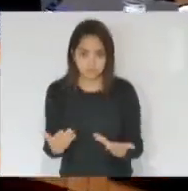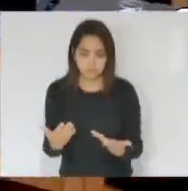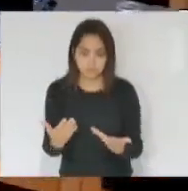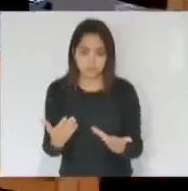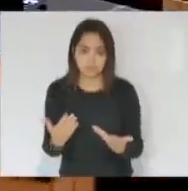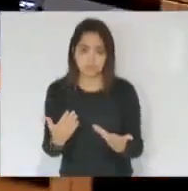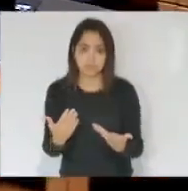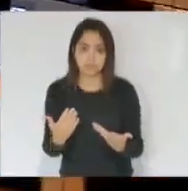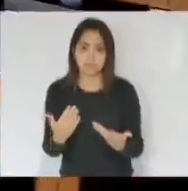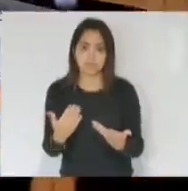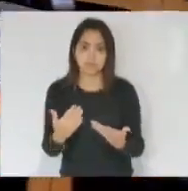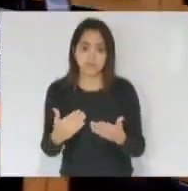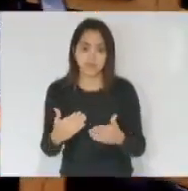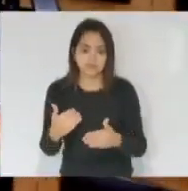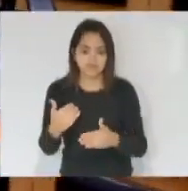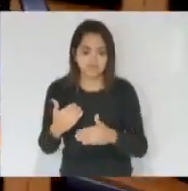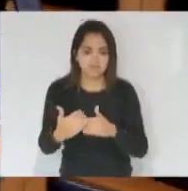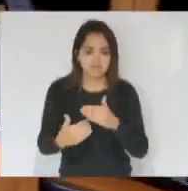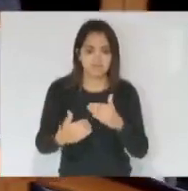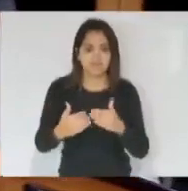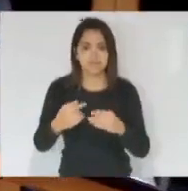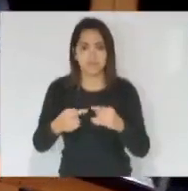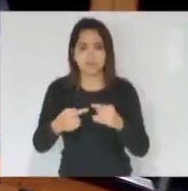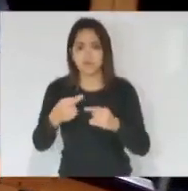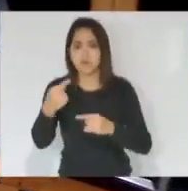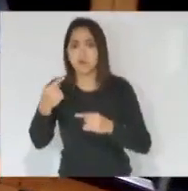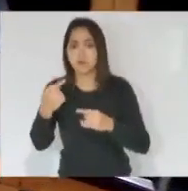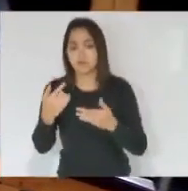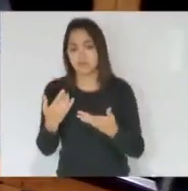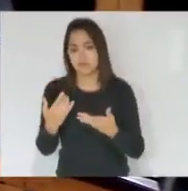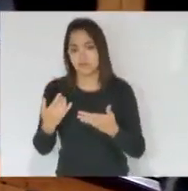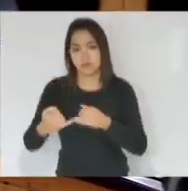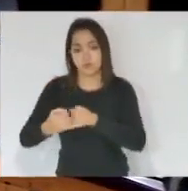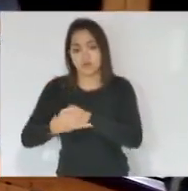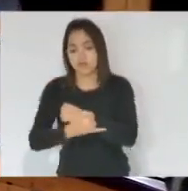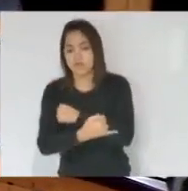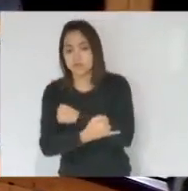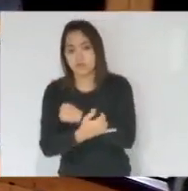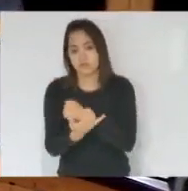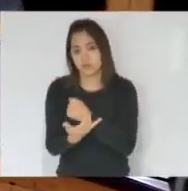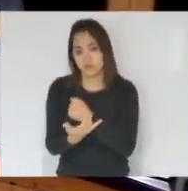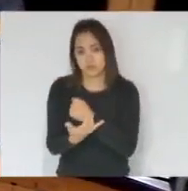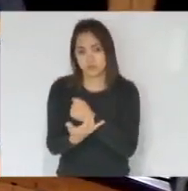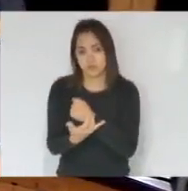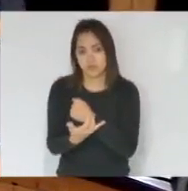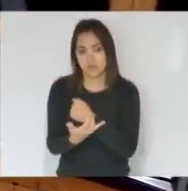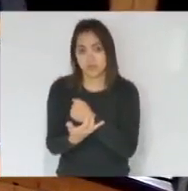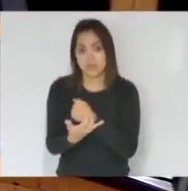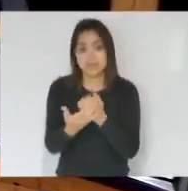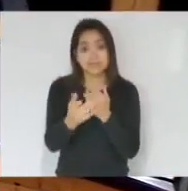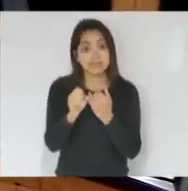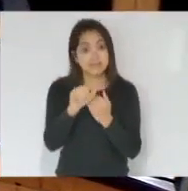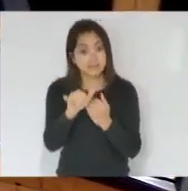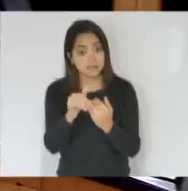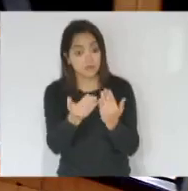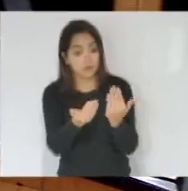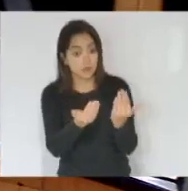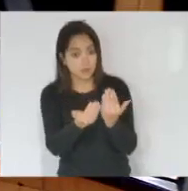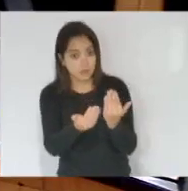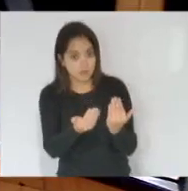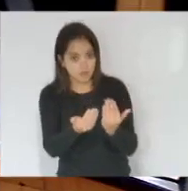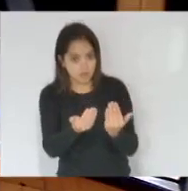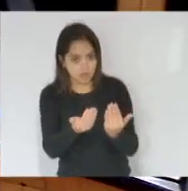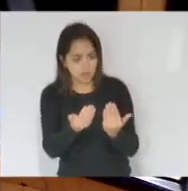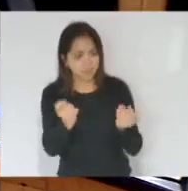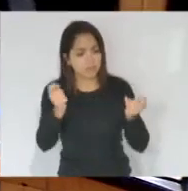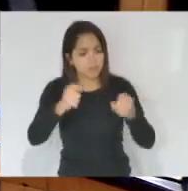descompasso com a sua infraestrutura versus, se nós compararmos, o seu